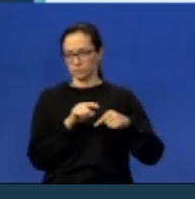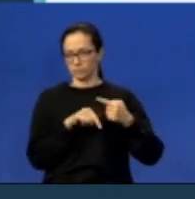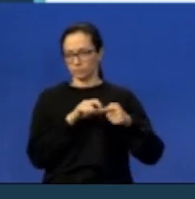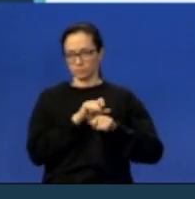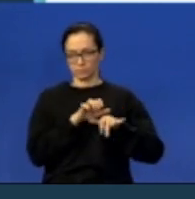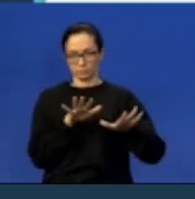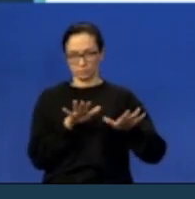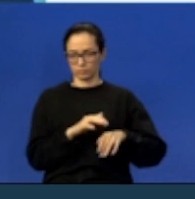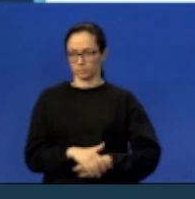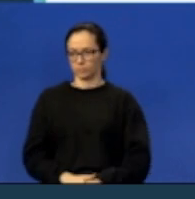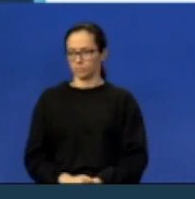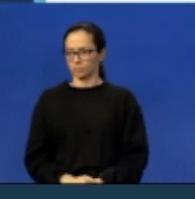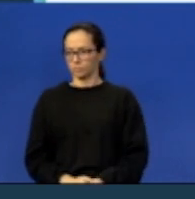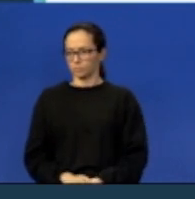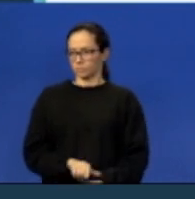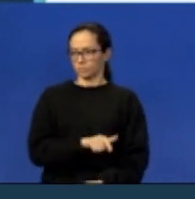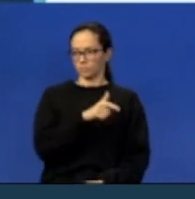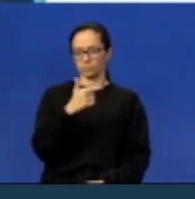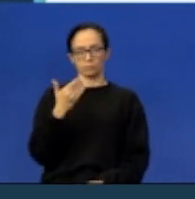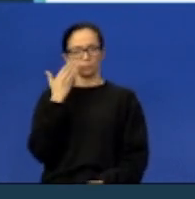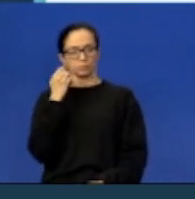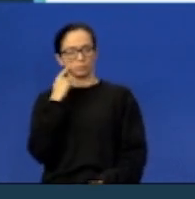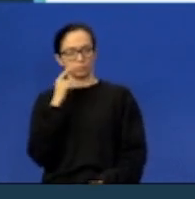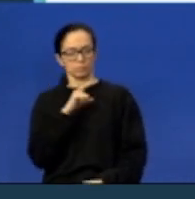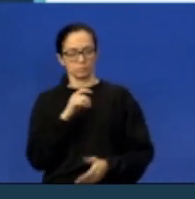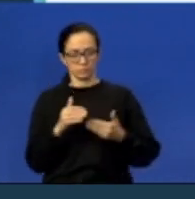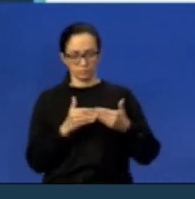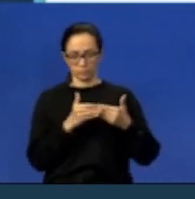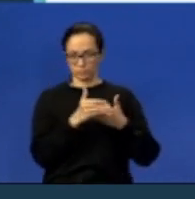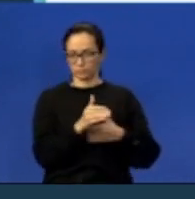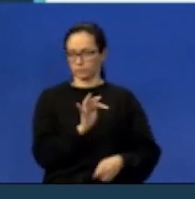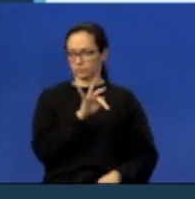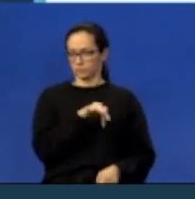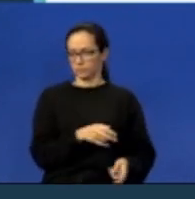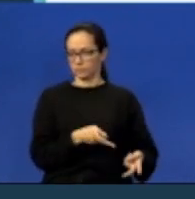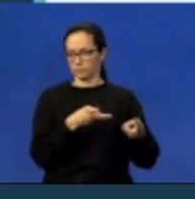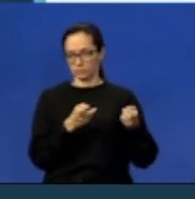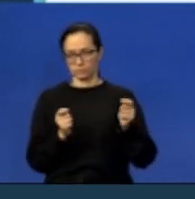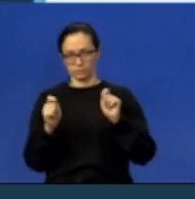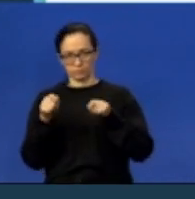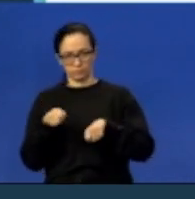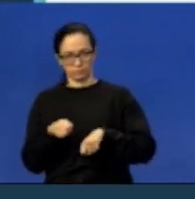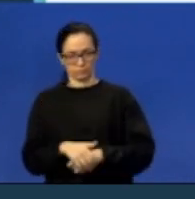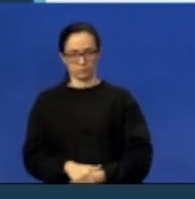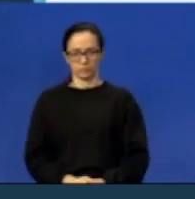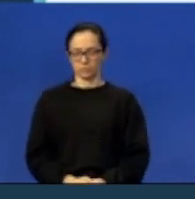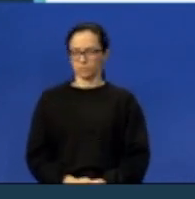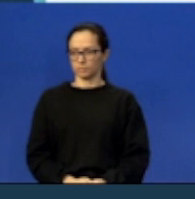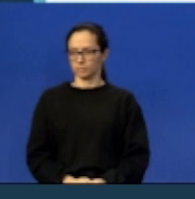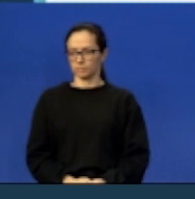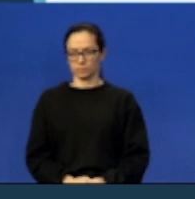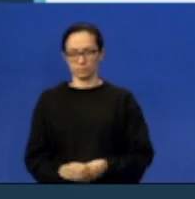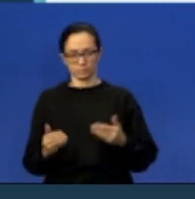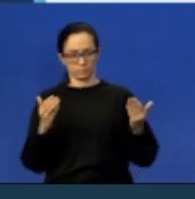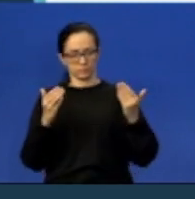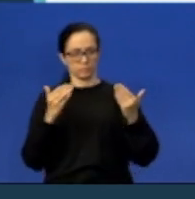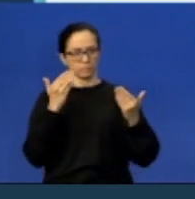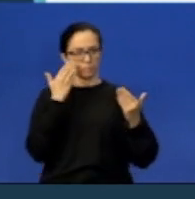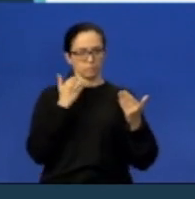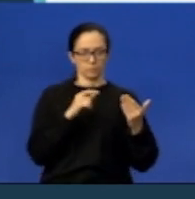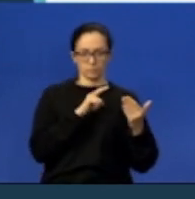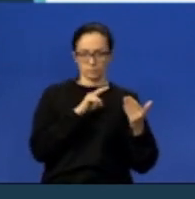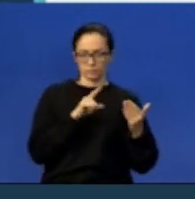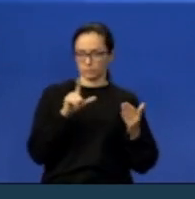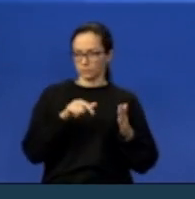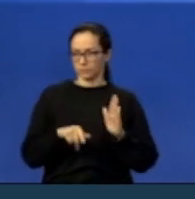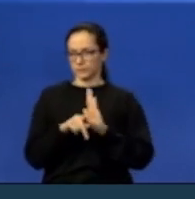tricúspide. Nós também temos o feixe de His, que é um feixe curto de fibras na base do nó atrioventricular. Esse feixe de His, ele